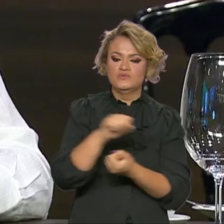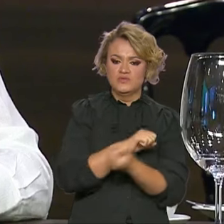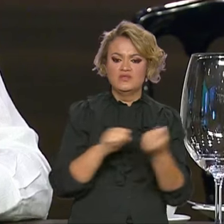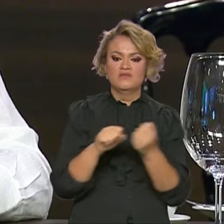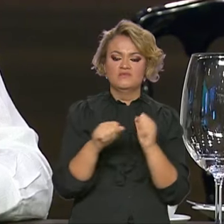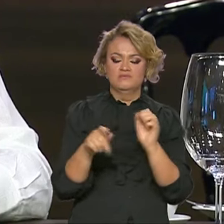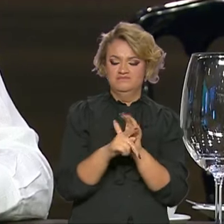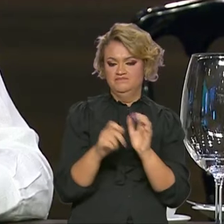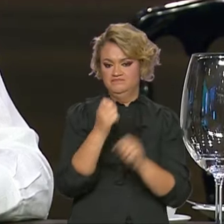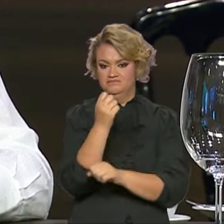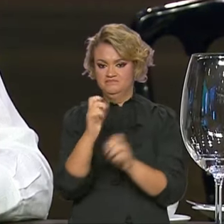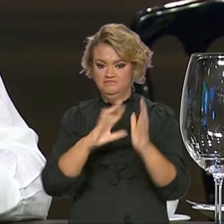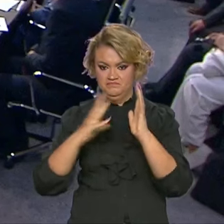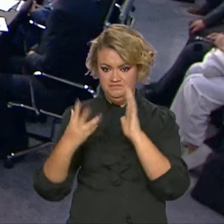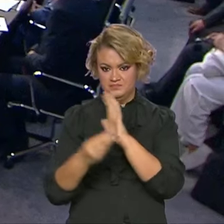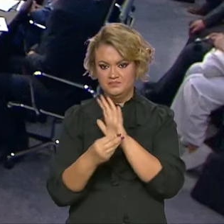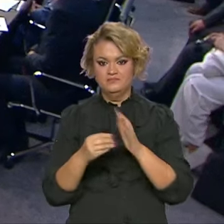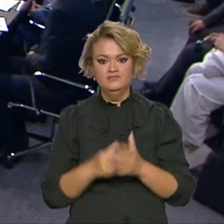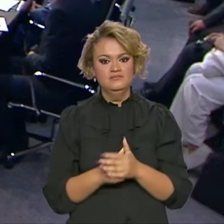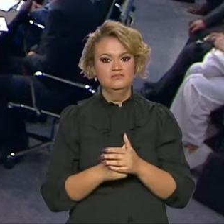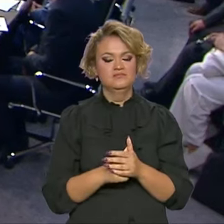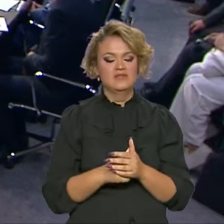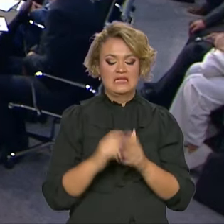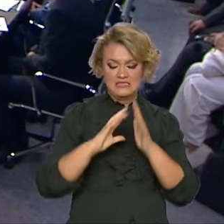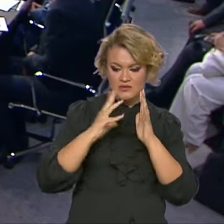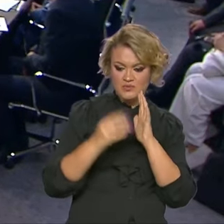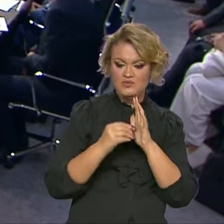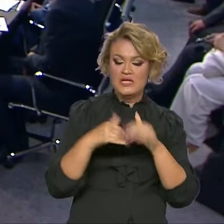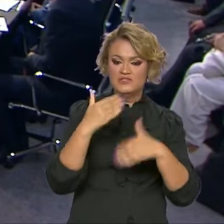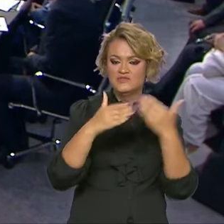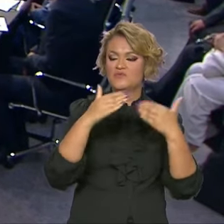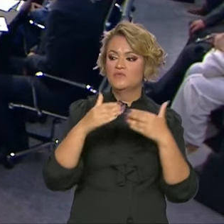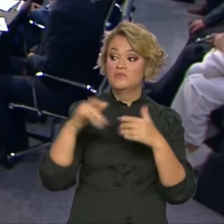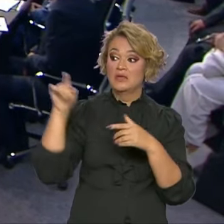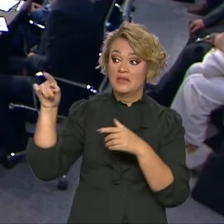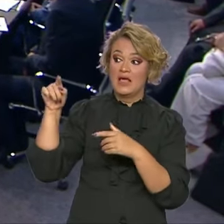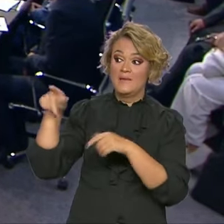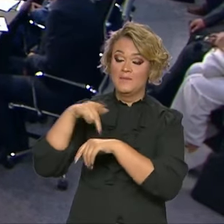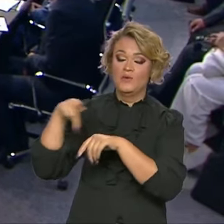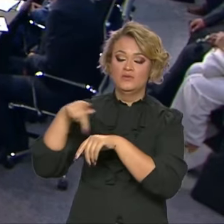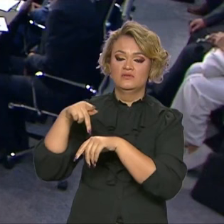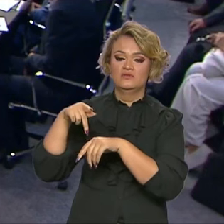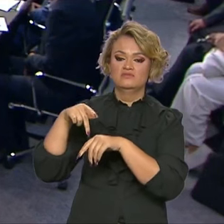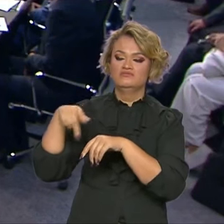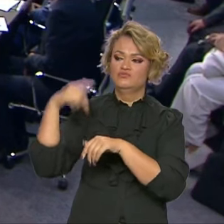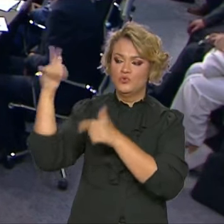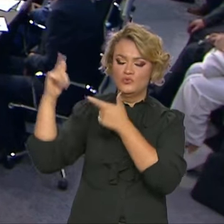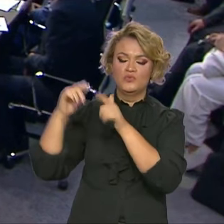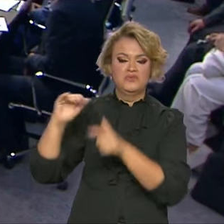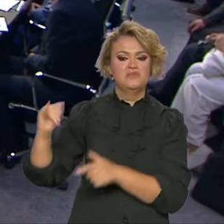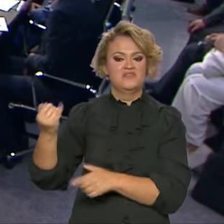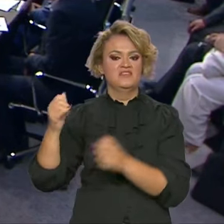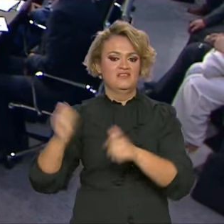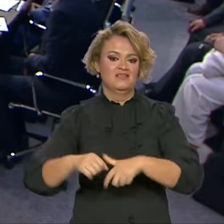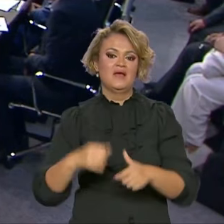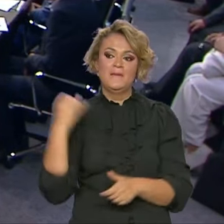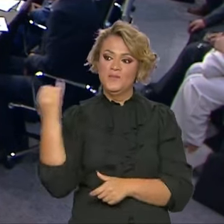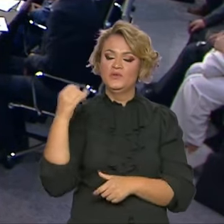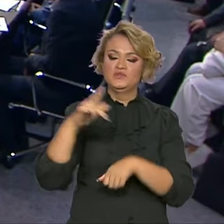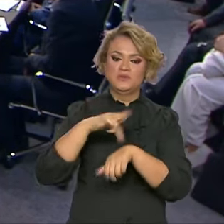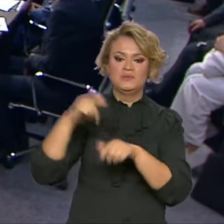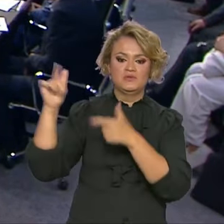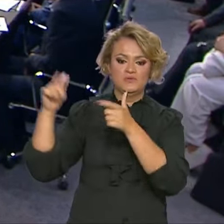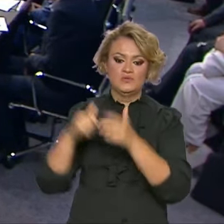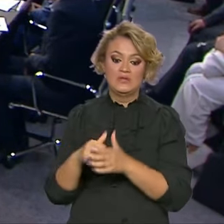sustentável da floresta amazônica, tão importante para o mundo inteiro, de forma coletiva e trabalhando com os